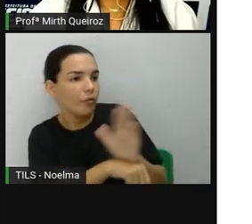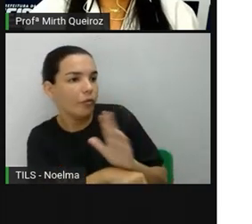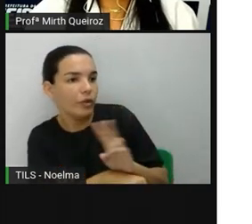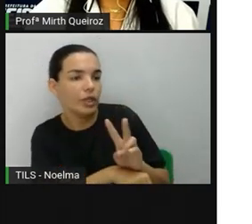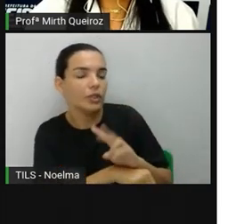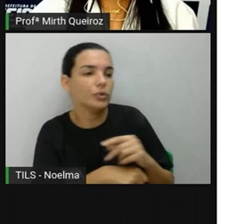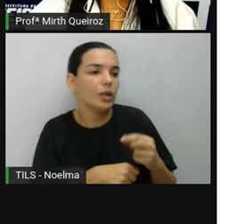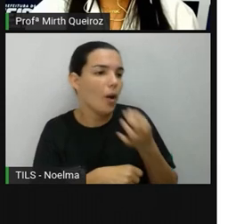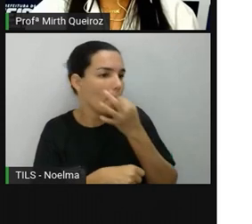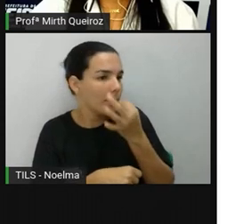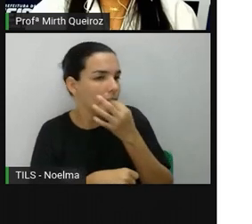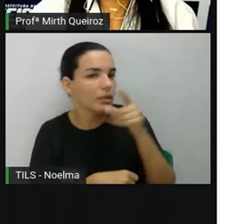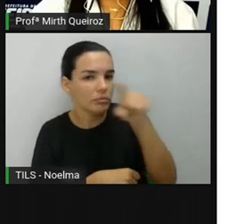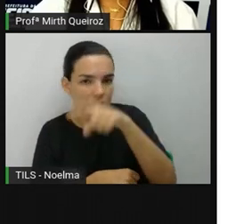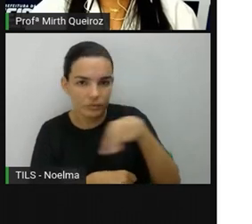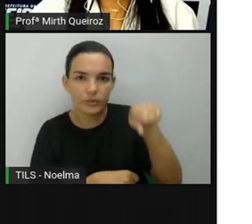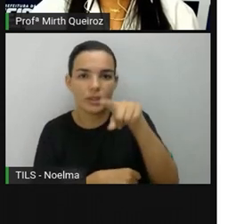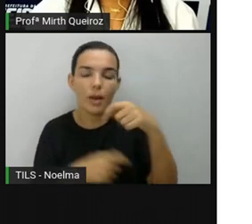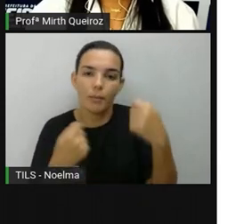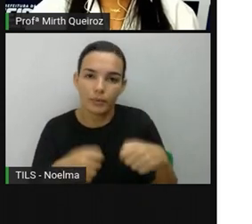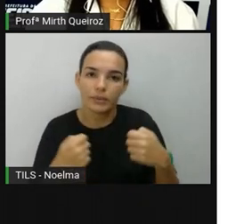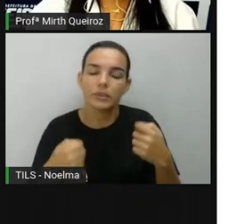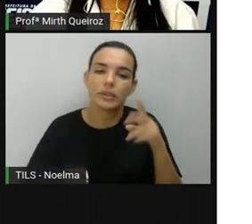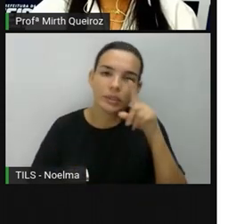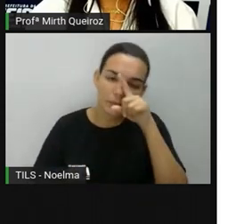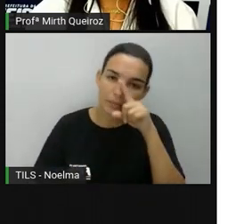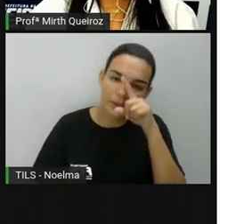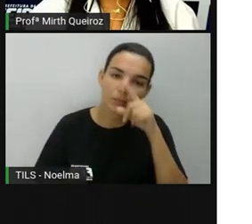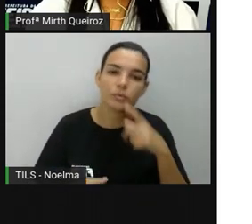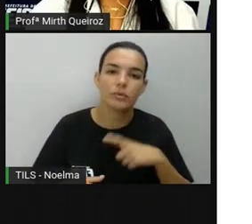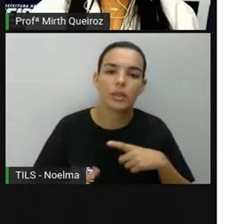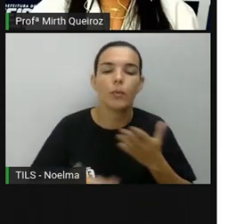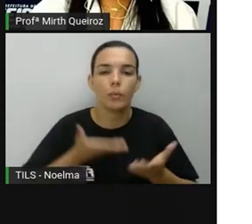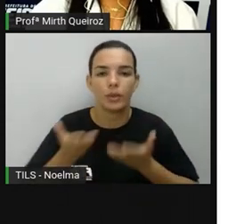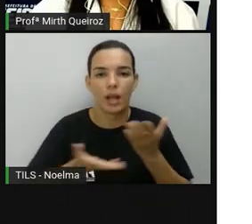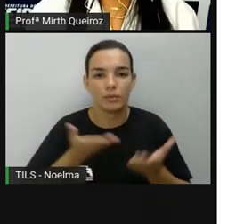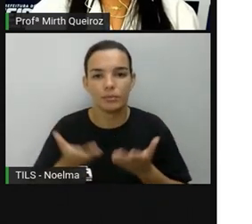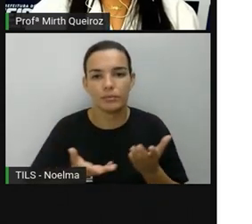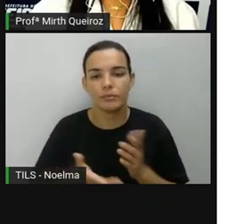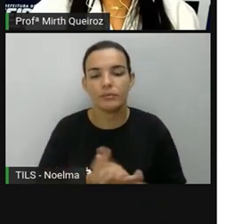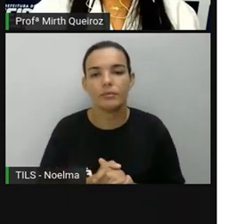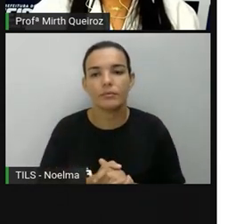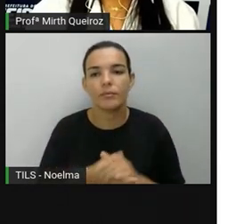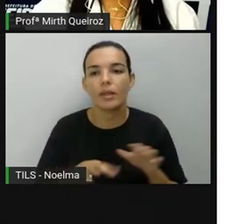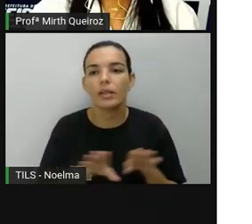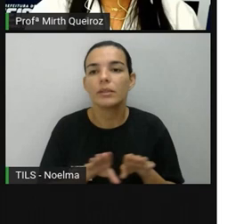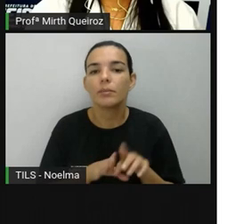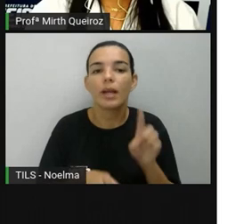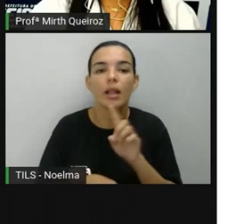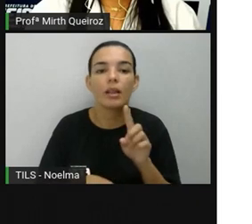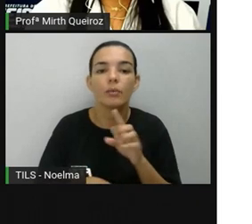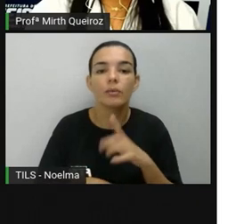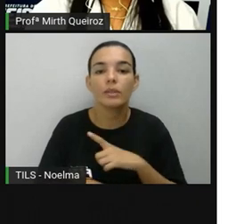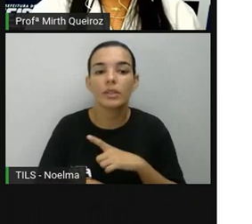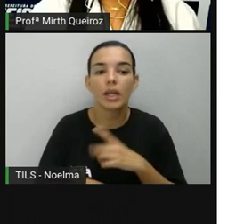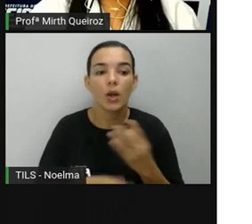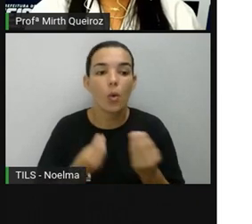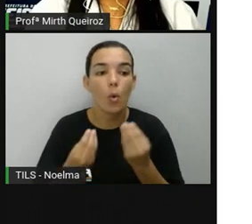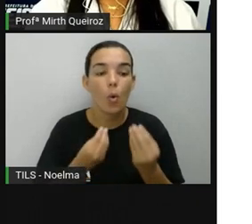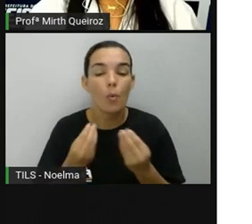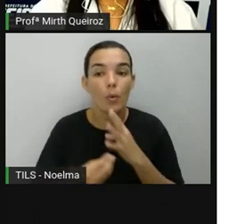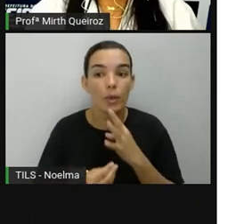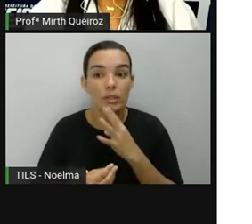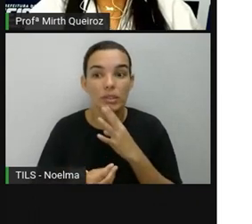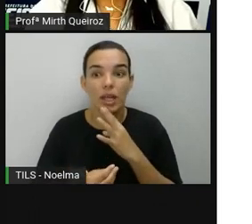e opiniões de vocês. Por isso que a gente tem que tomar muito cuidado. Fora que não dá para vocês conhecerem todo